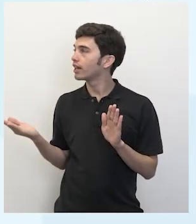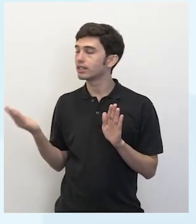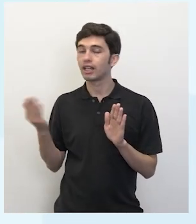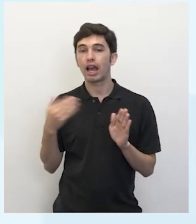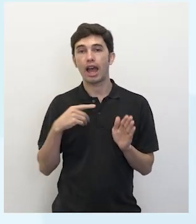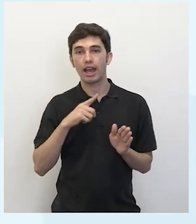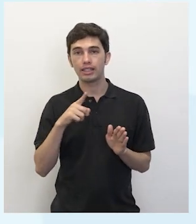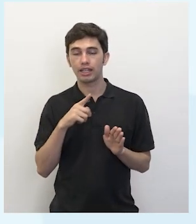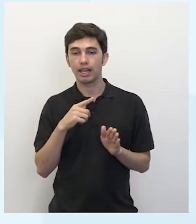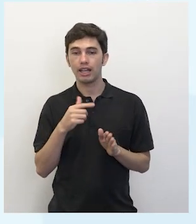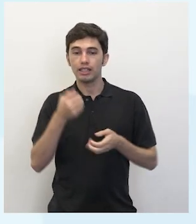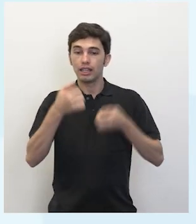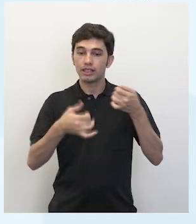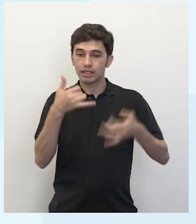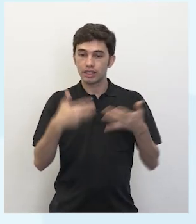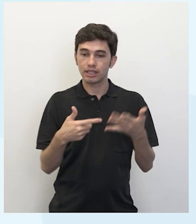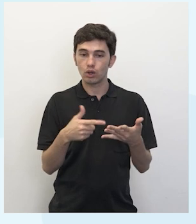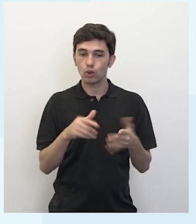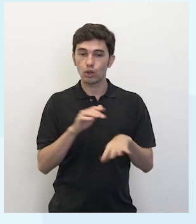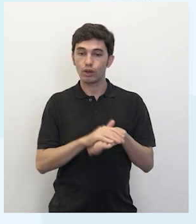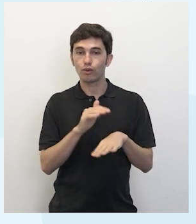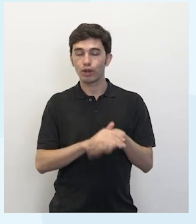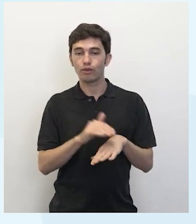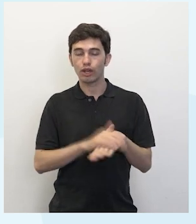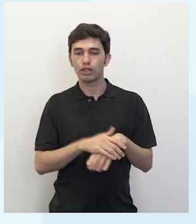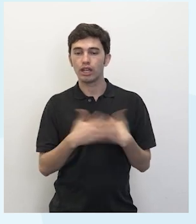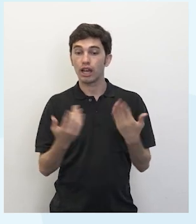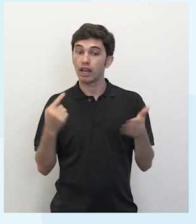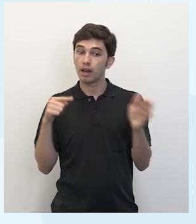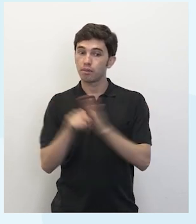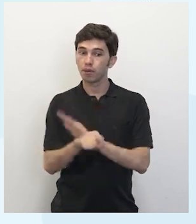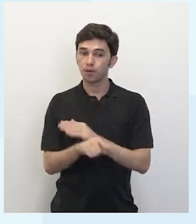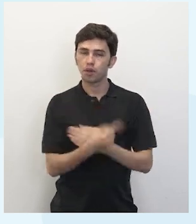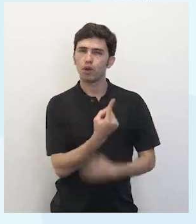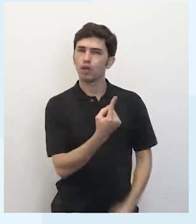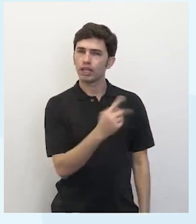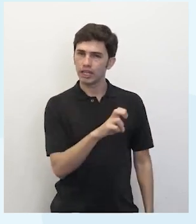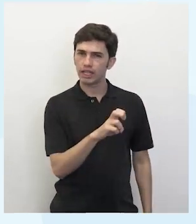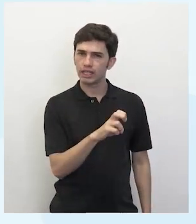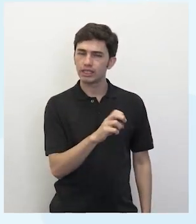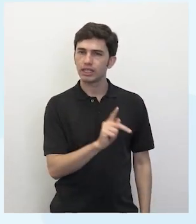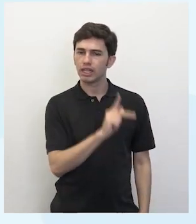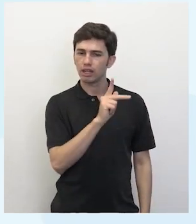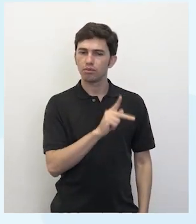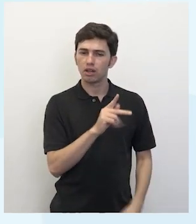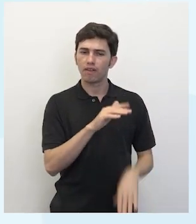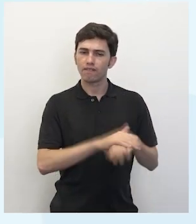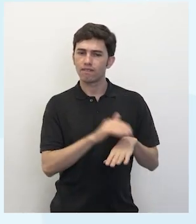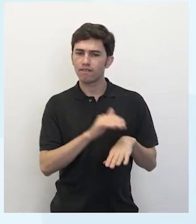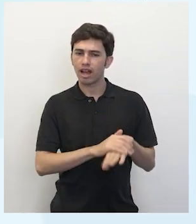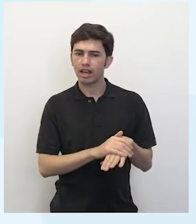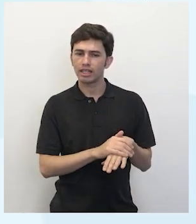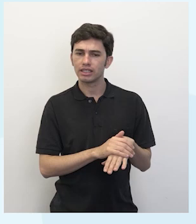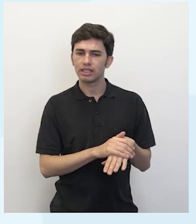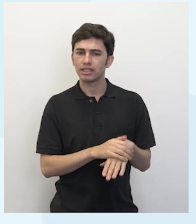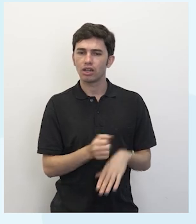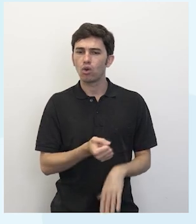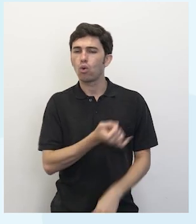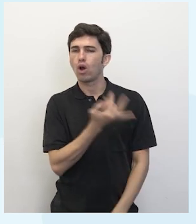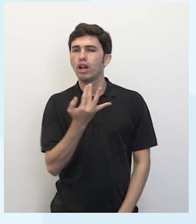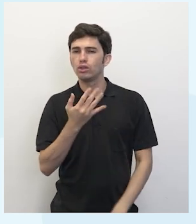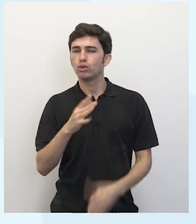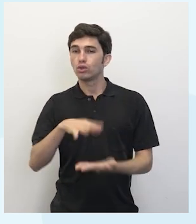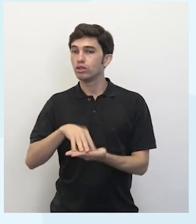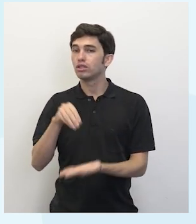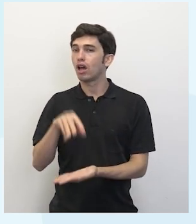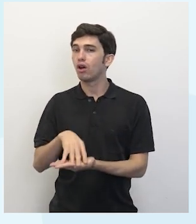gente tem a descrição do que foi feito e a pergunta, né? Com 15 quilogramas de farinha serão produzidos quantos salgados? Tem resposta aí, Vivi? Tem, ó. Vamos lá. Um